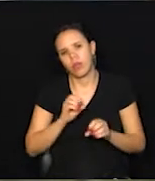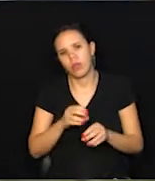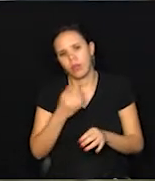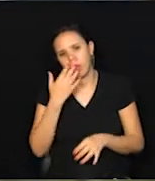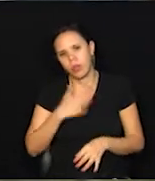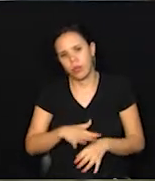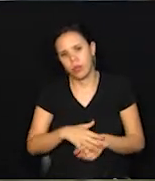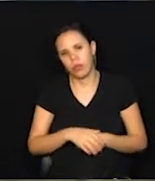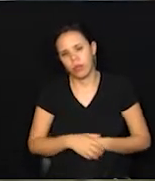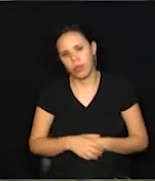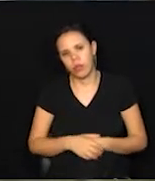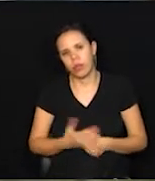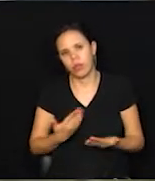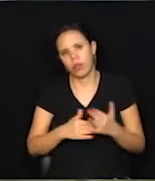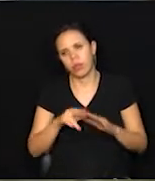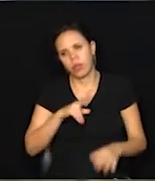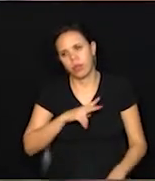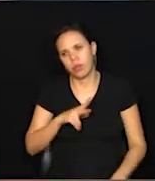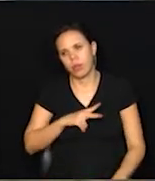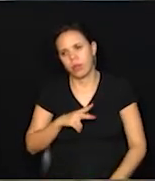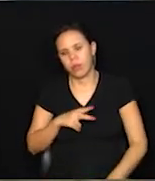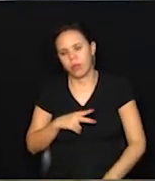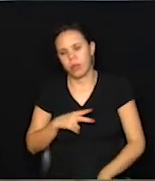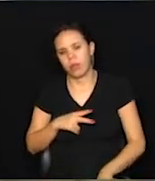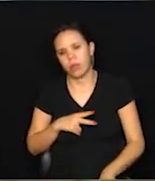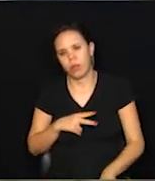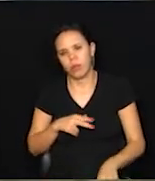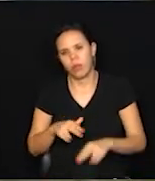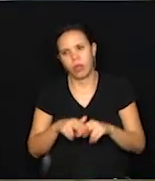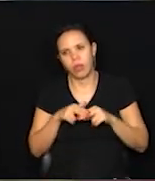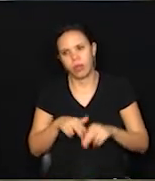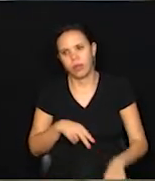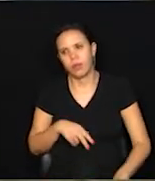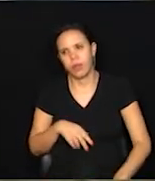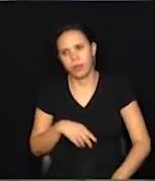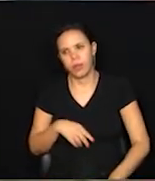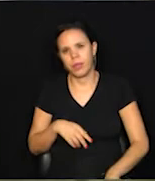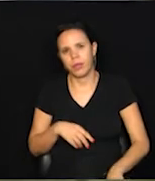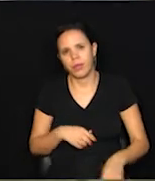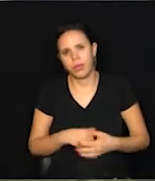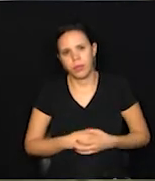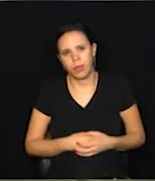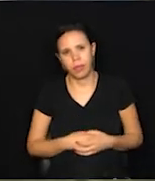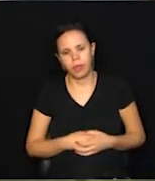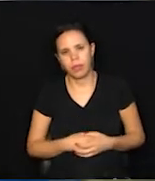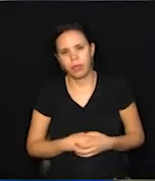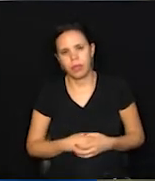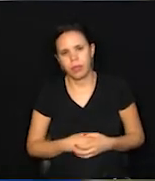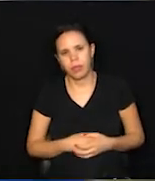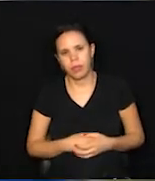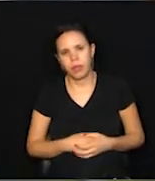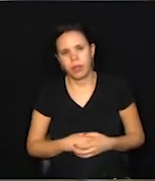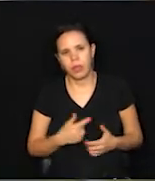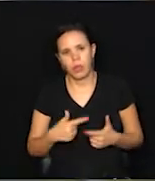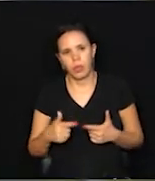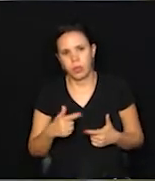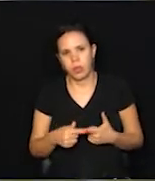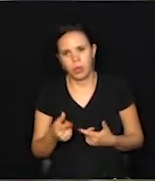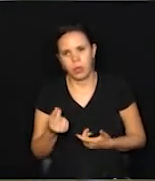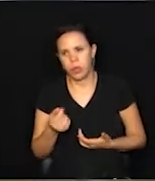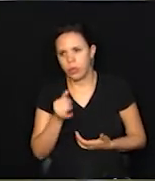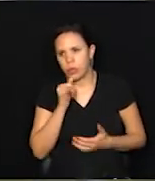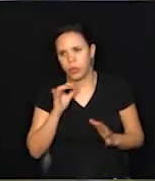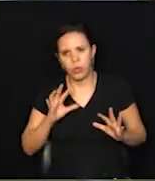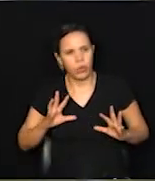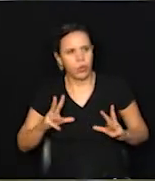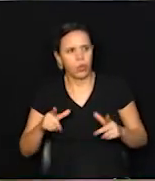infantil, das escolas privadas, muito em função deles estarem sem dúvida nenhuma, com problemas financeiros, como